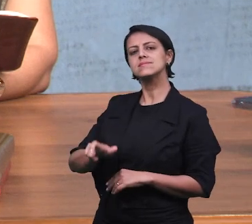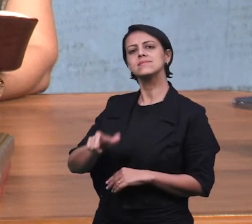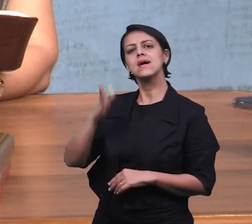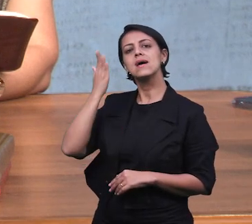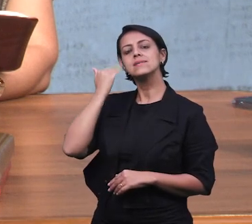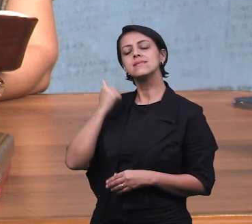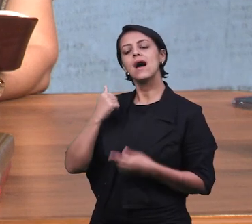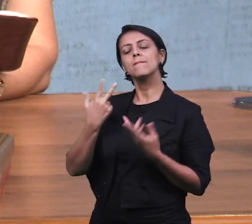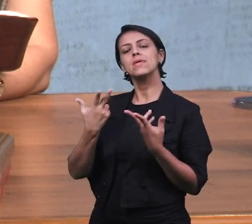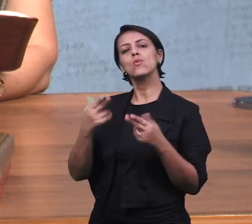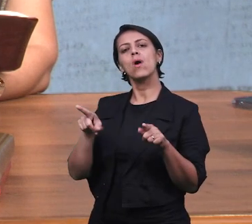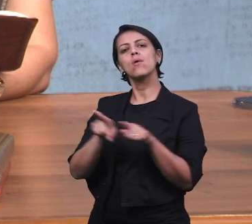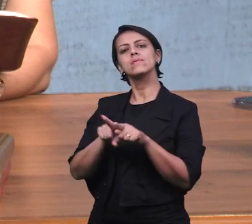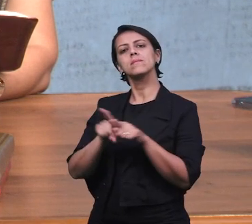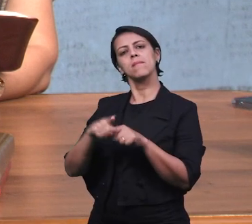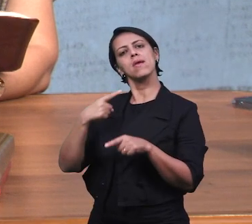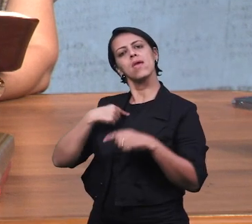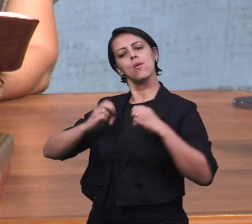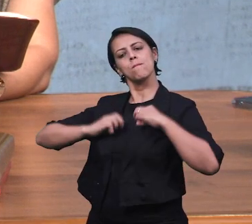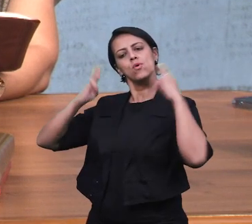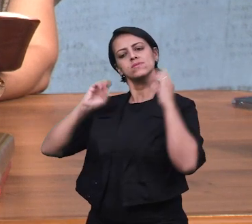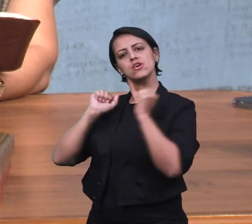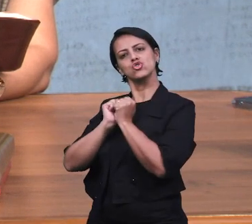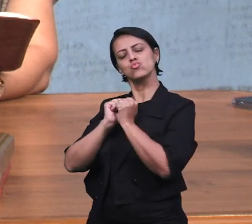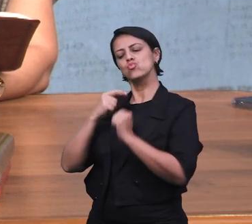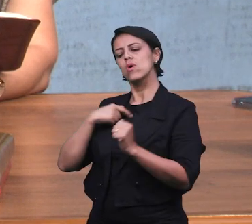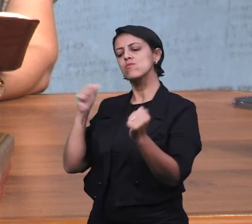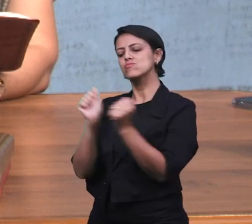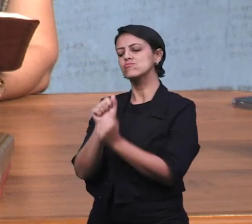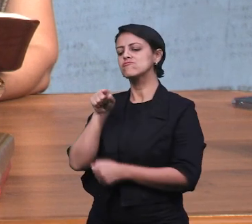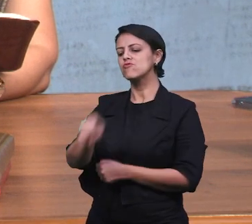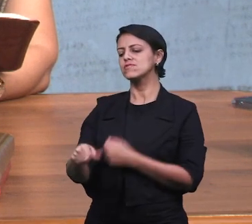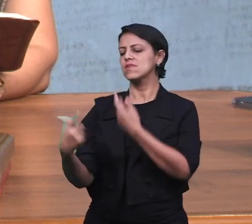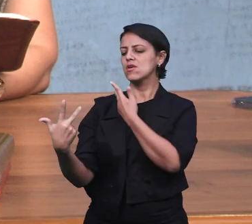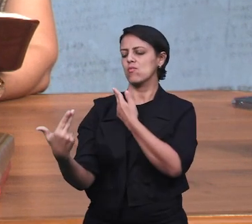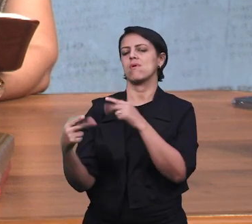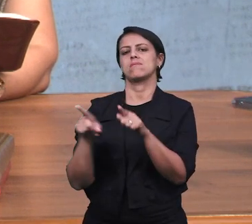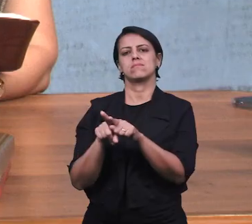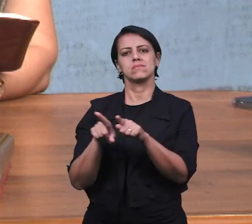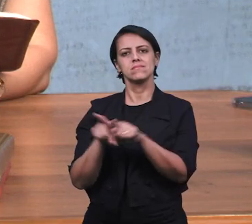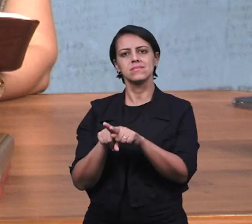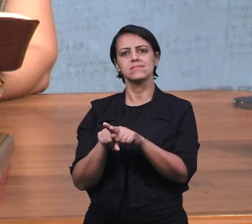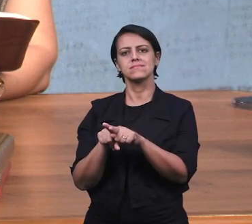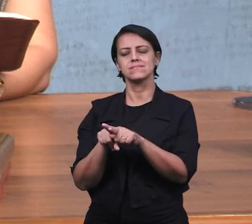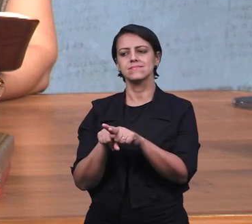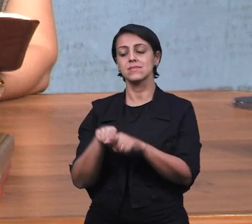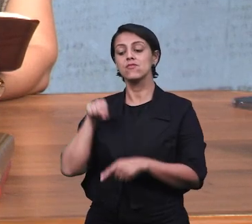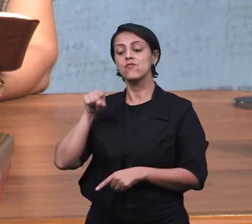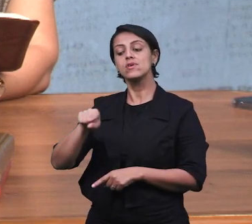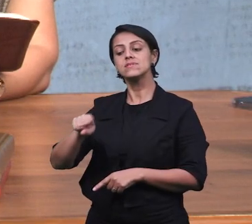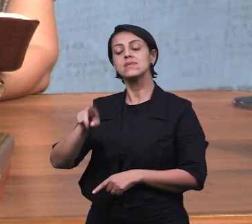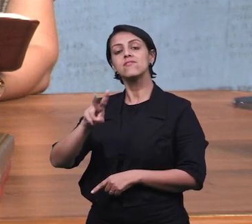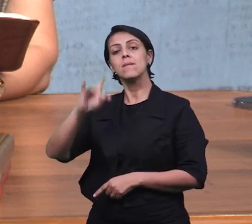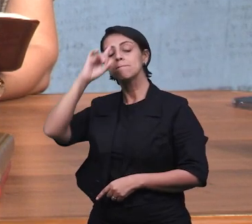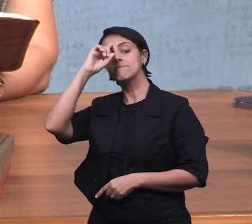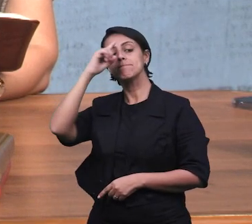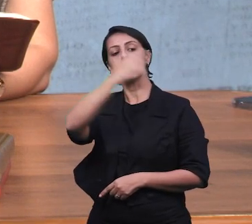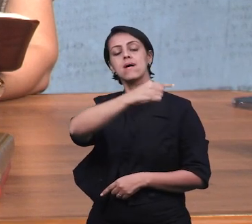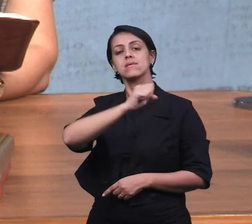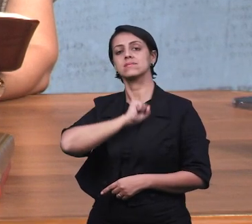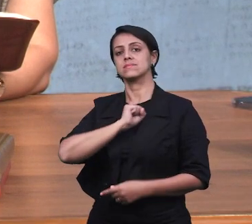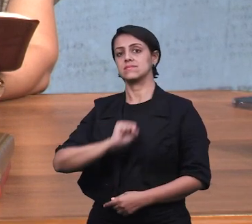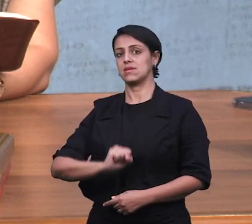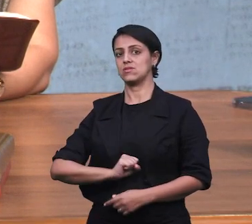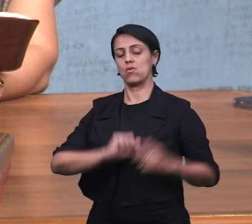assim como fui com Moisés, assim serei contigo. Tu, pois, ordenarás aos sacerdotes